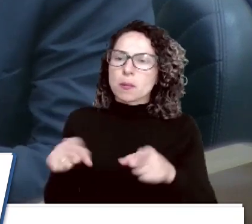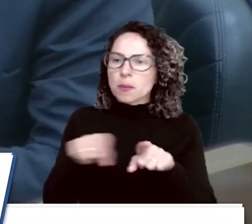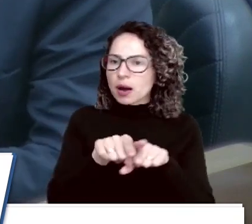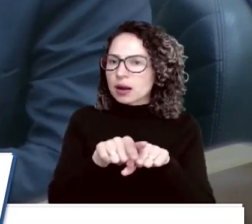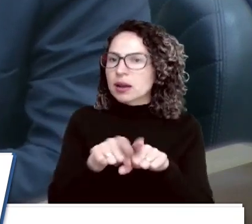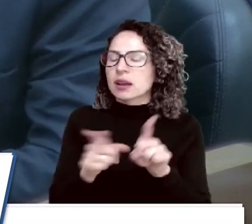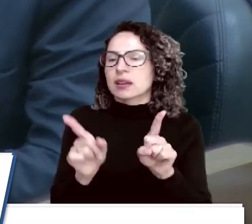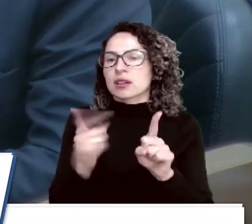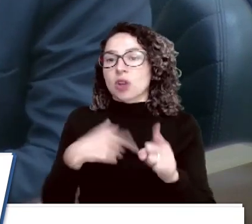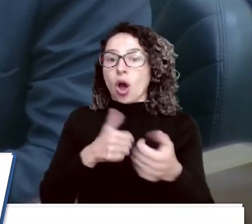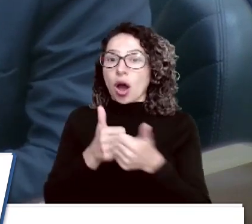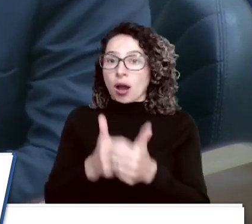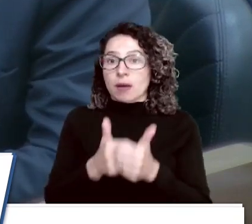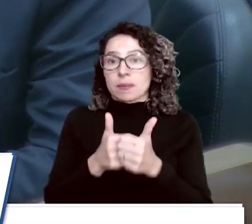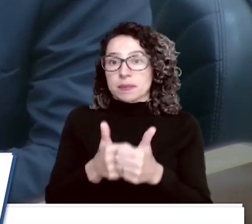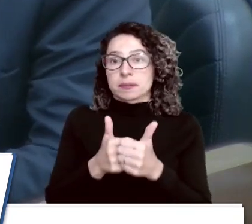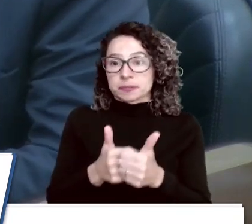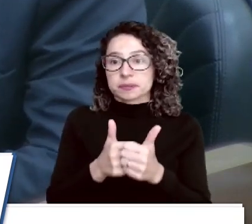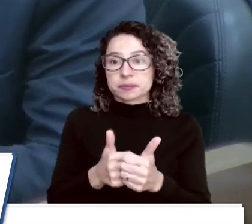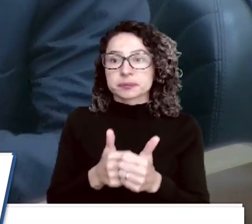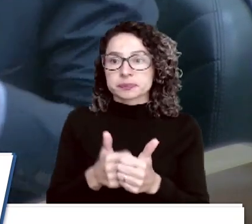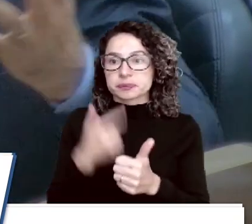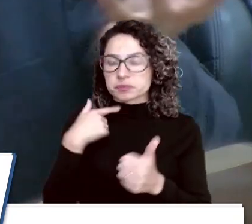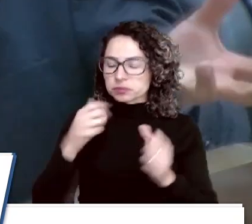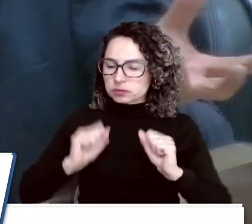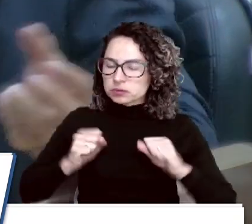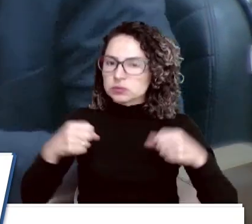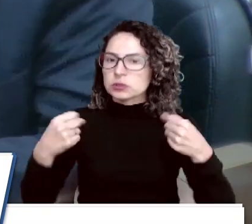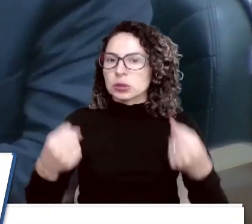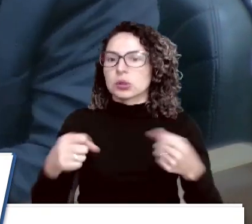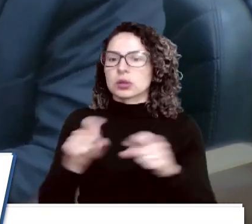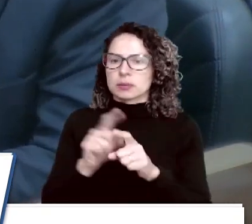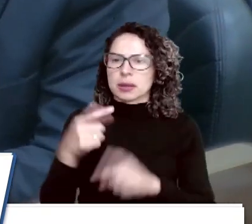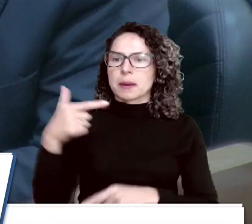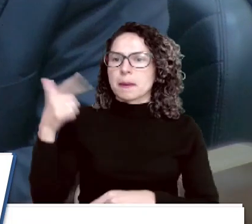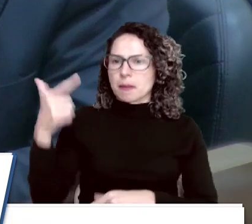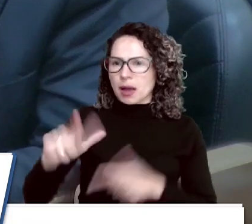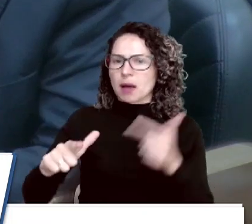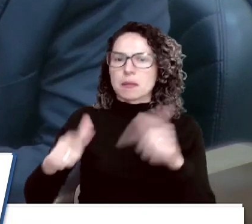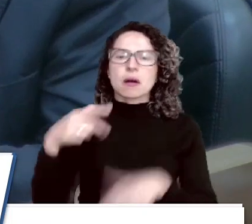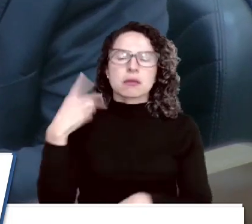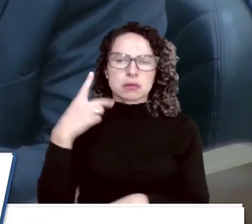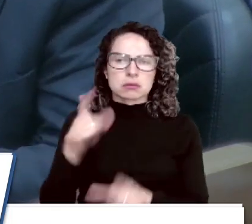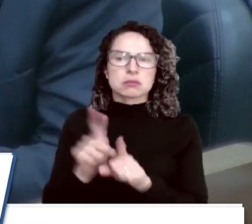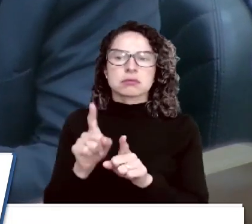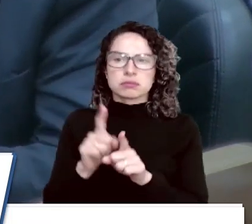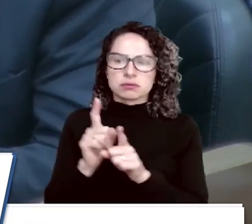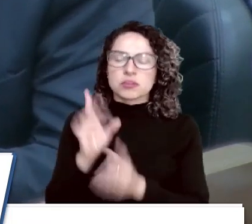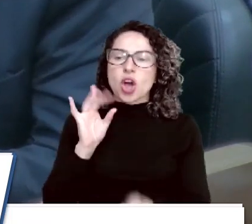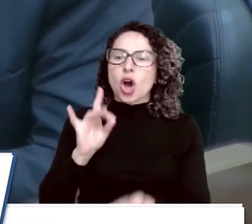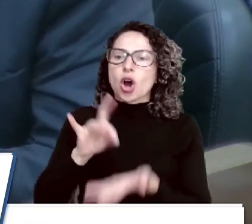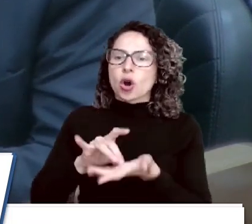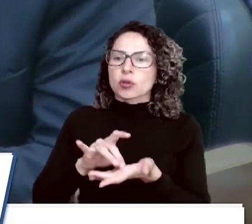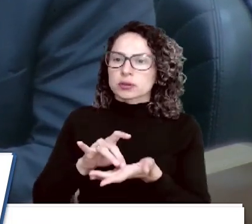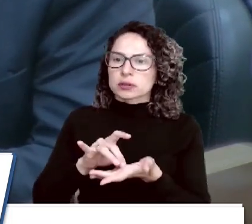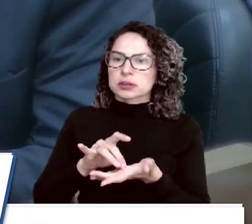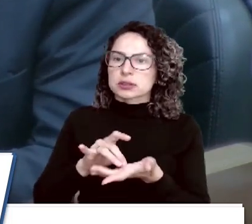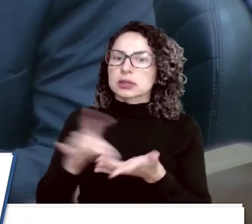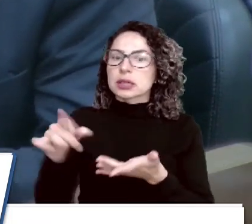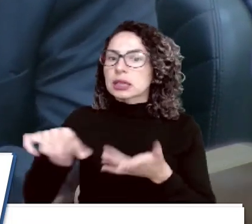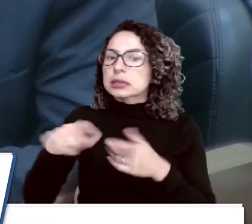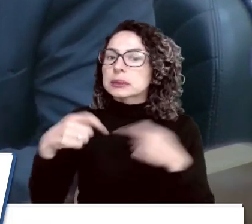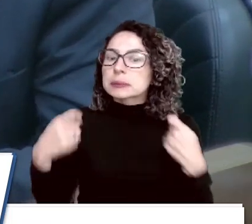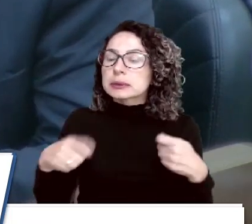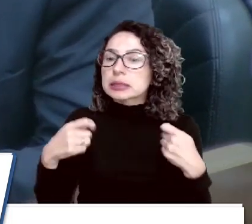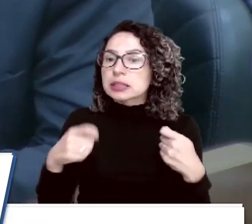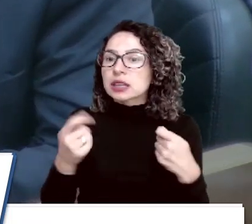gente tem acompanhado, né, a sua dedicação. É claro que tem outros vereadores também que oficializaram a necessidade